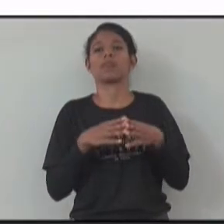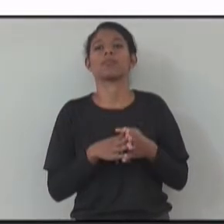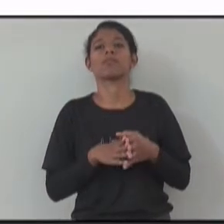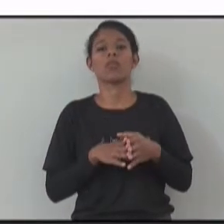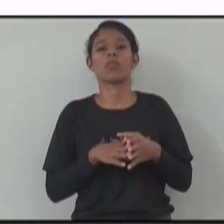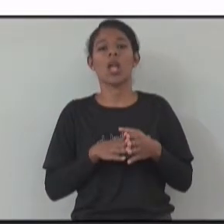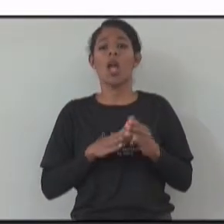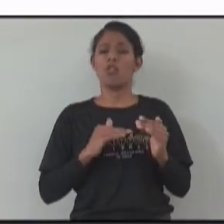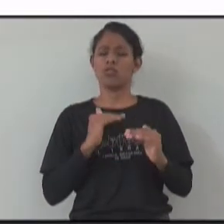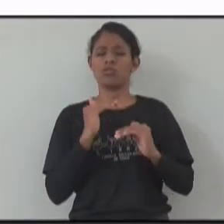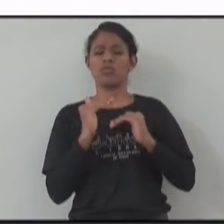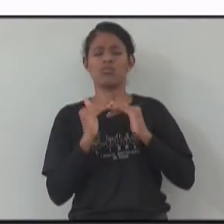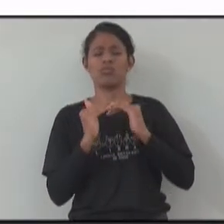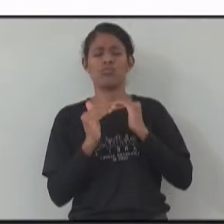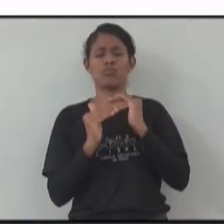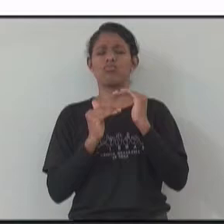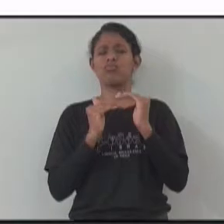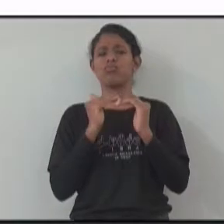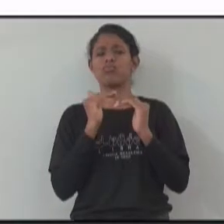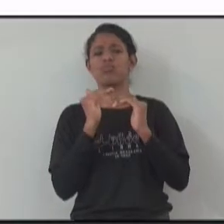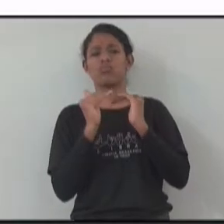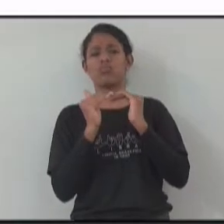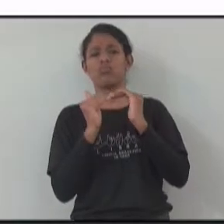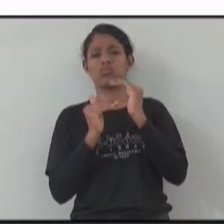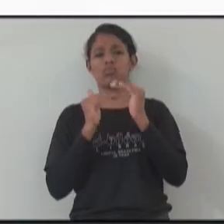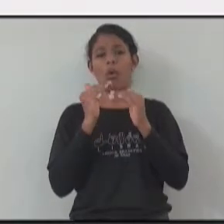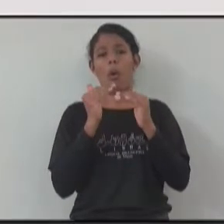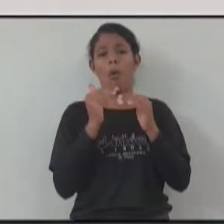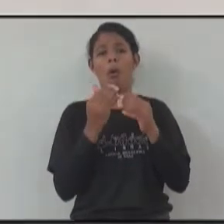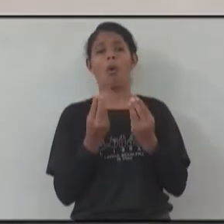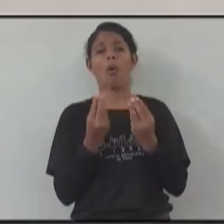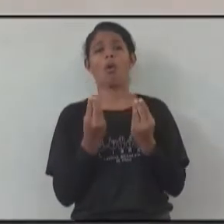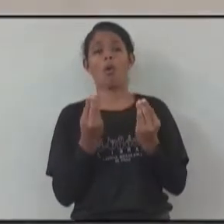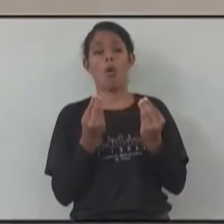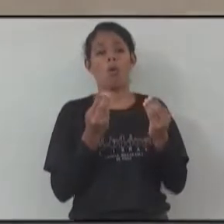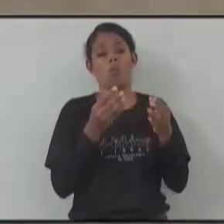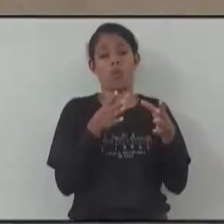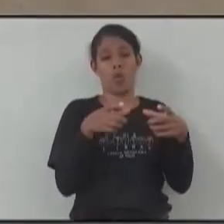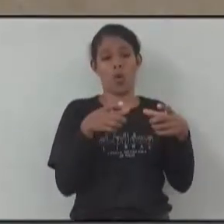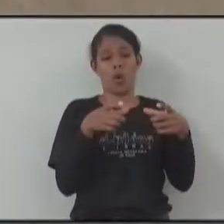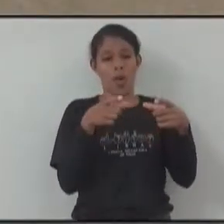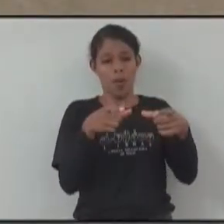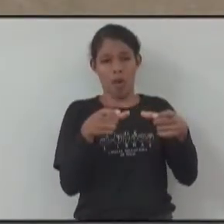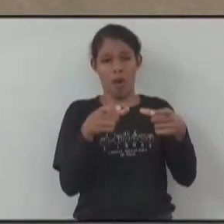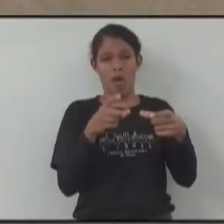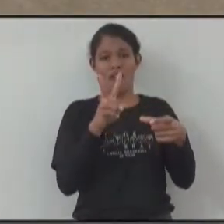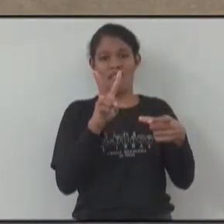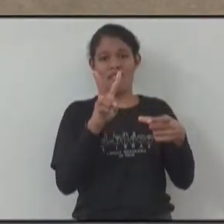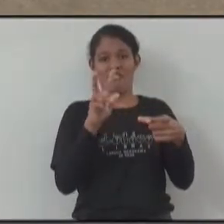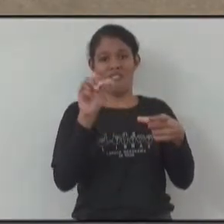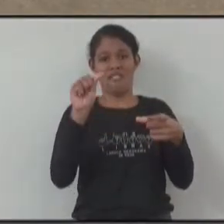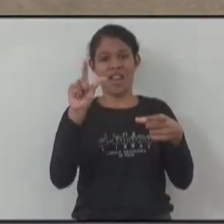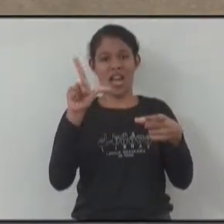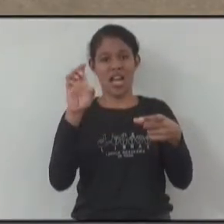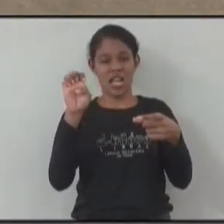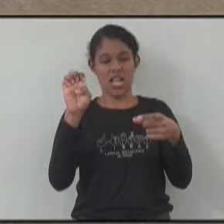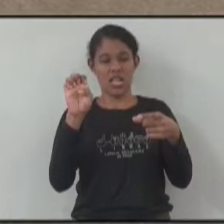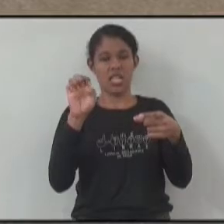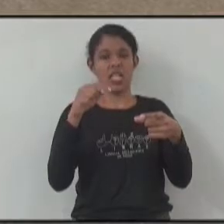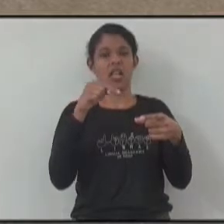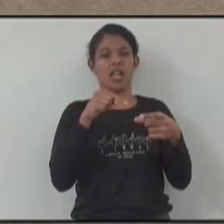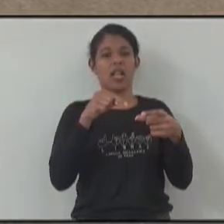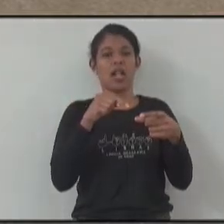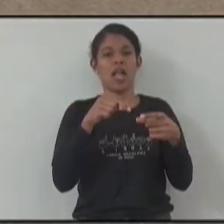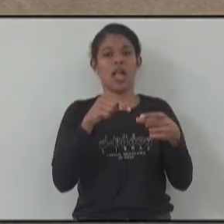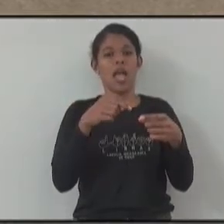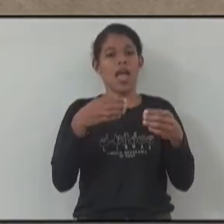determinados locais, como no Vale Fértil, que vai do Egito até a Mesopotâmia. Neste período da